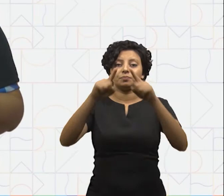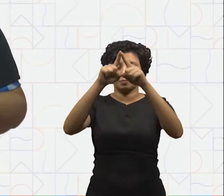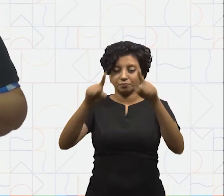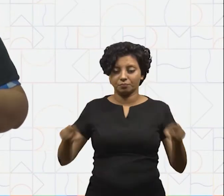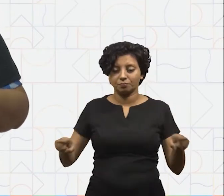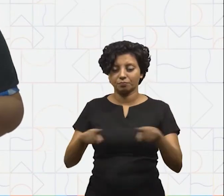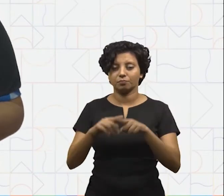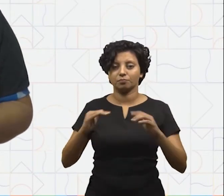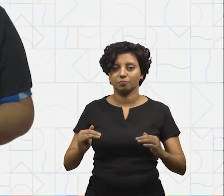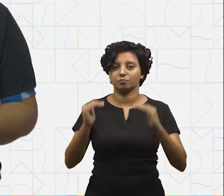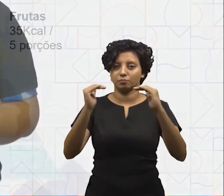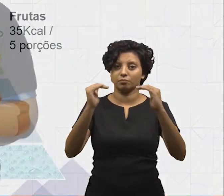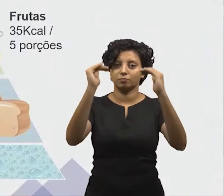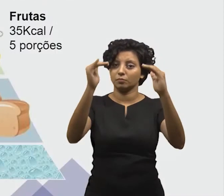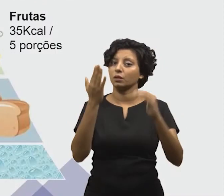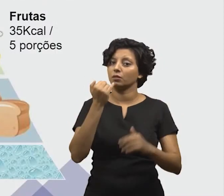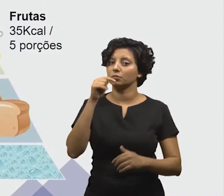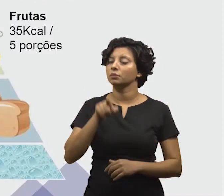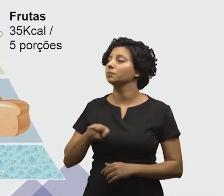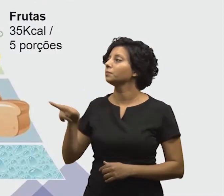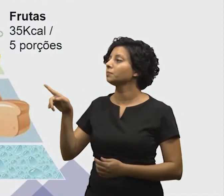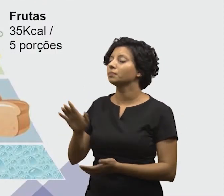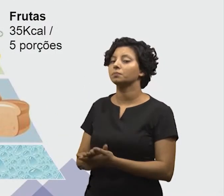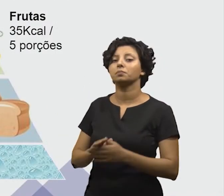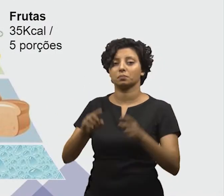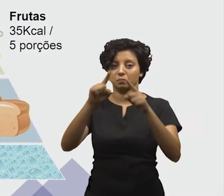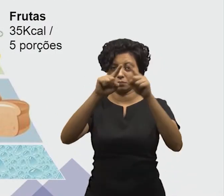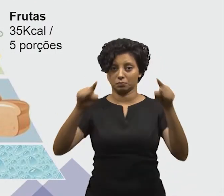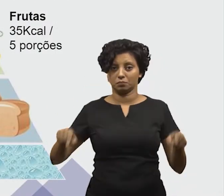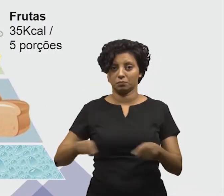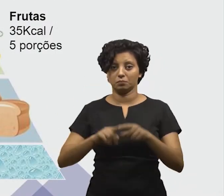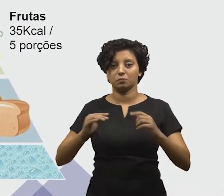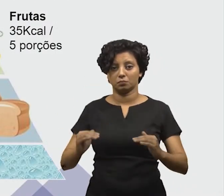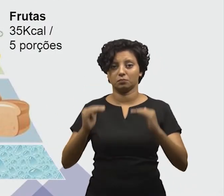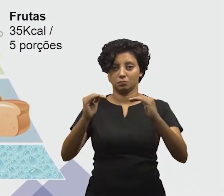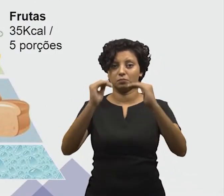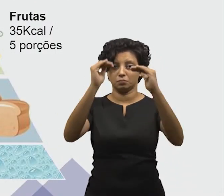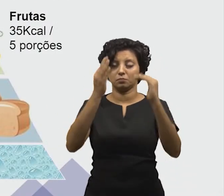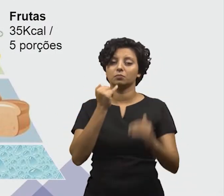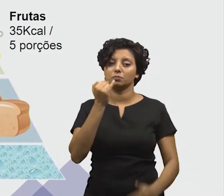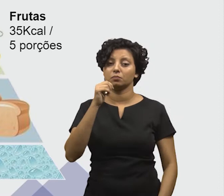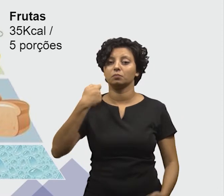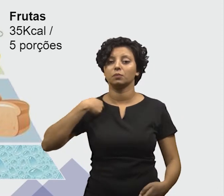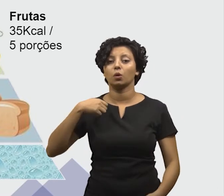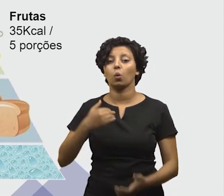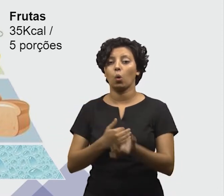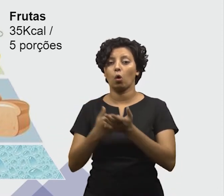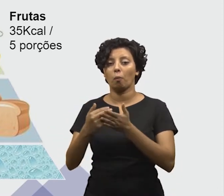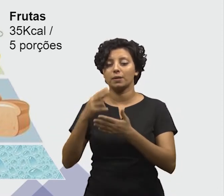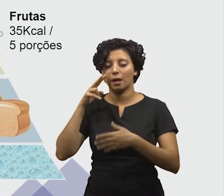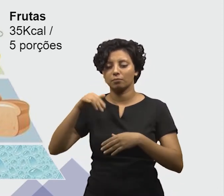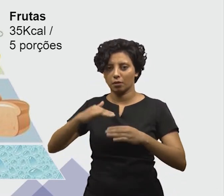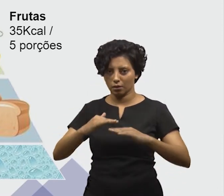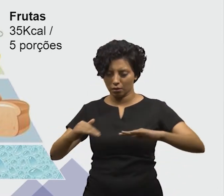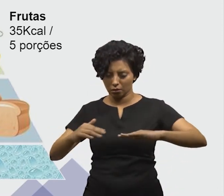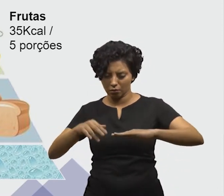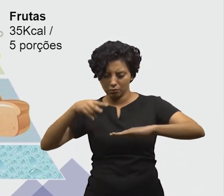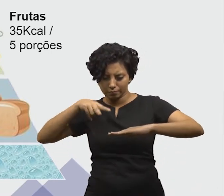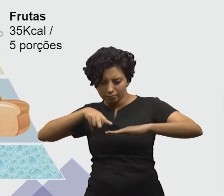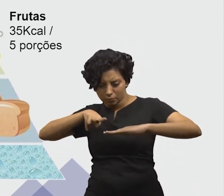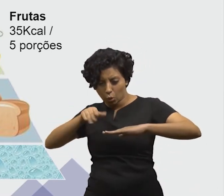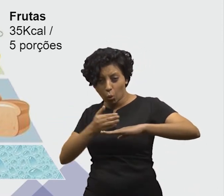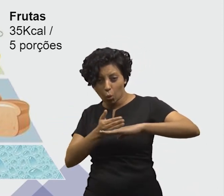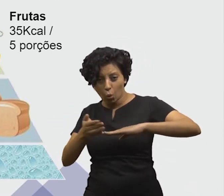criada. Vamos observá-la. A pirâmide alimentar deve ser olhada de baixo para cima, pois